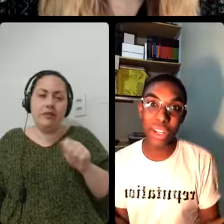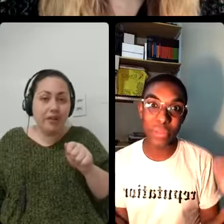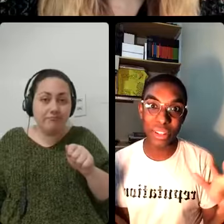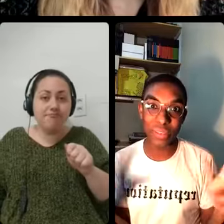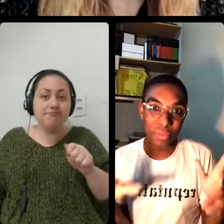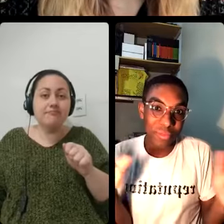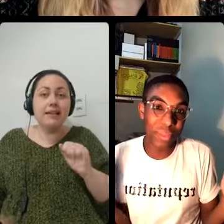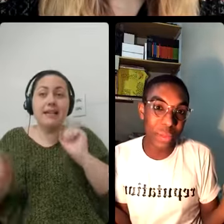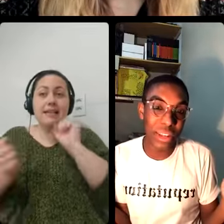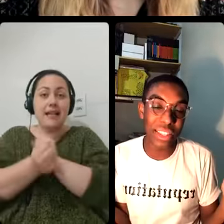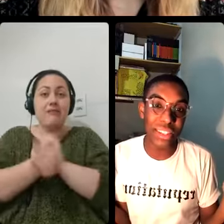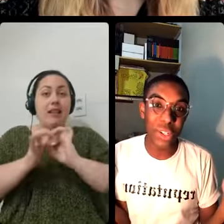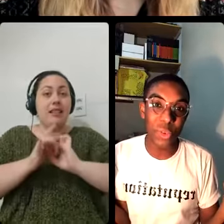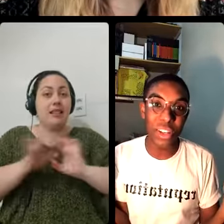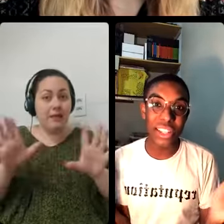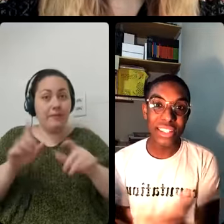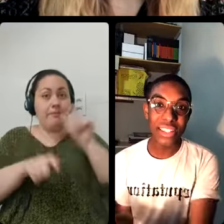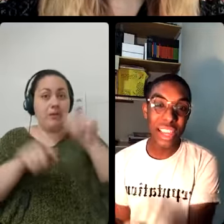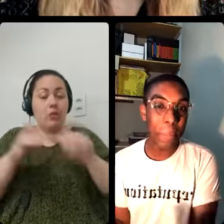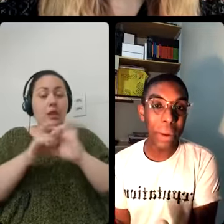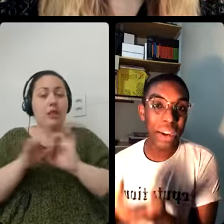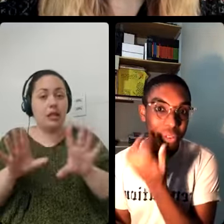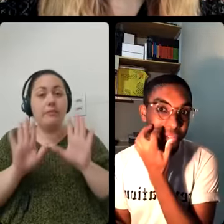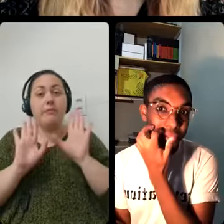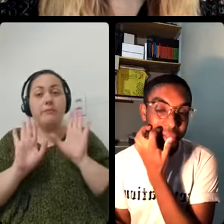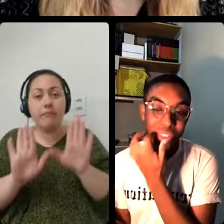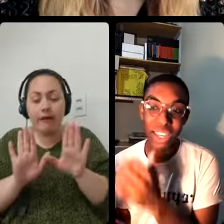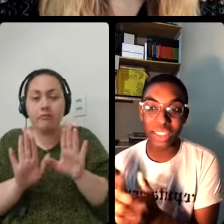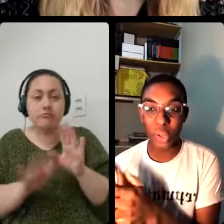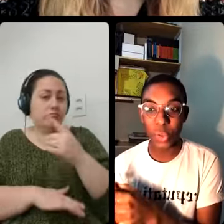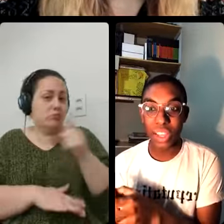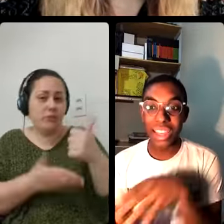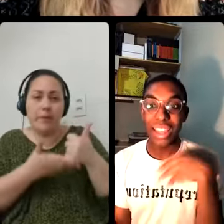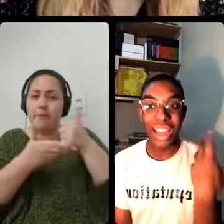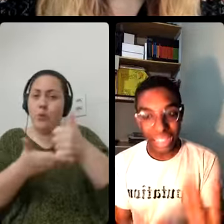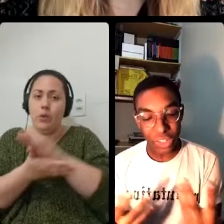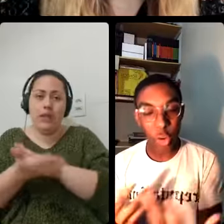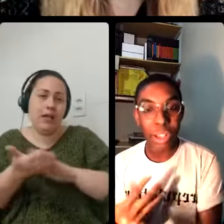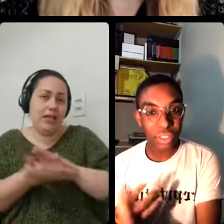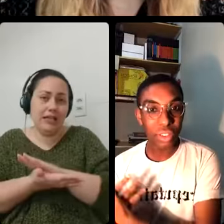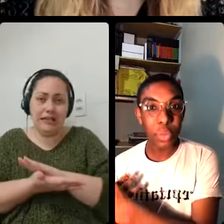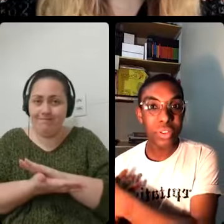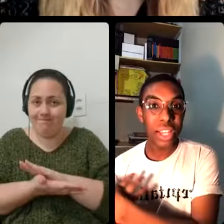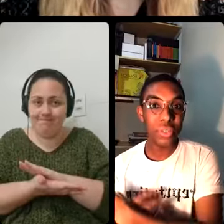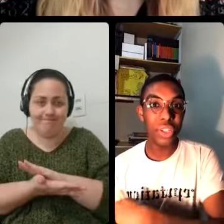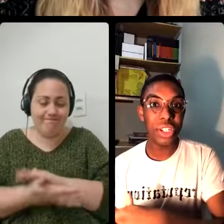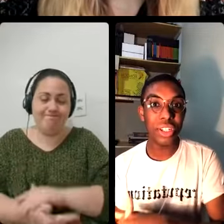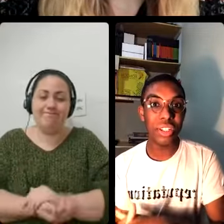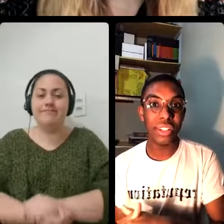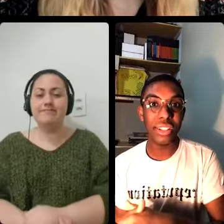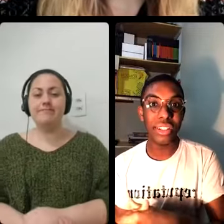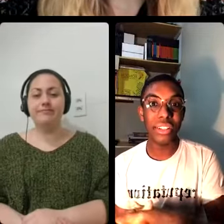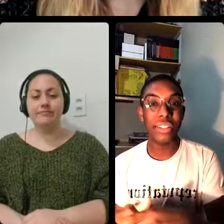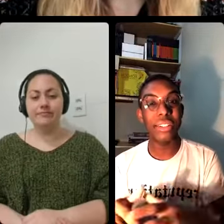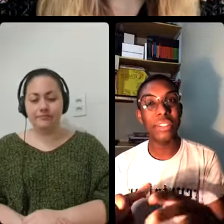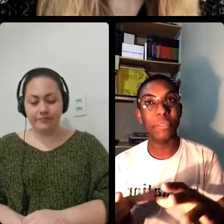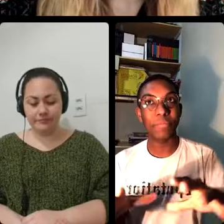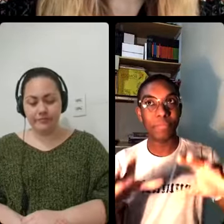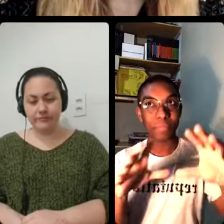porém uma libertação sem amparo, né? Então, aí começa todo o processo de